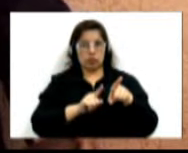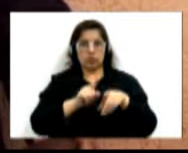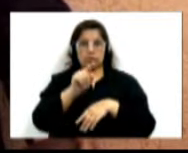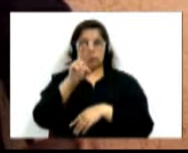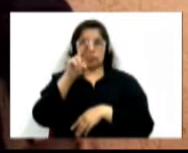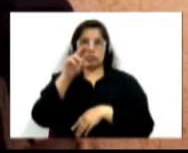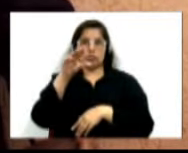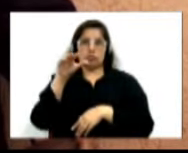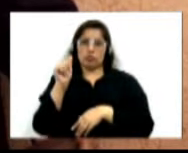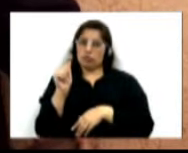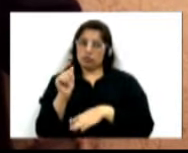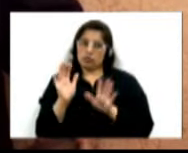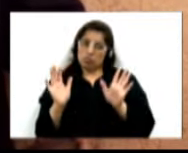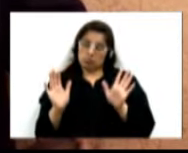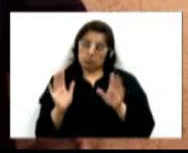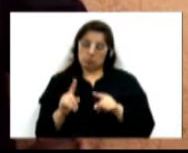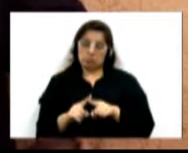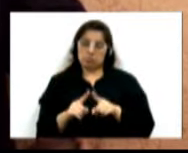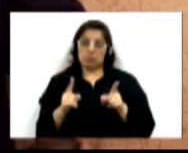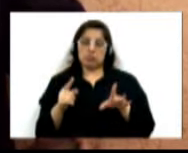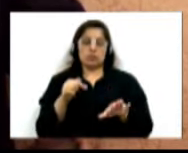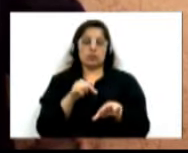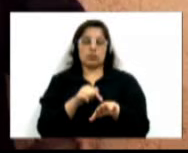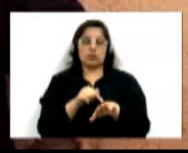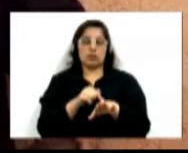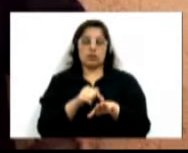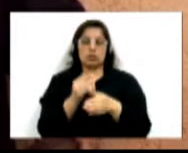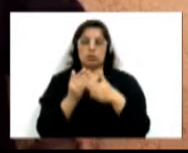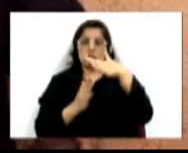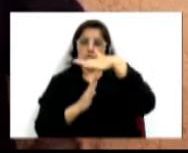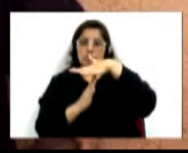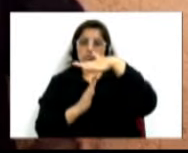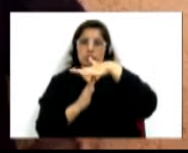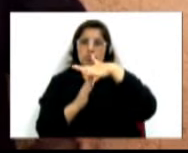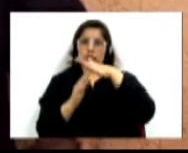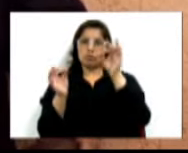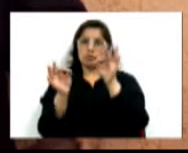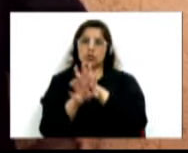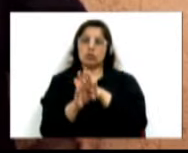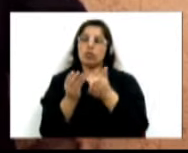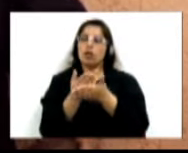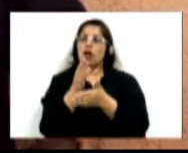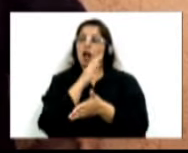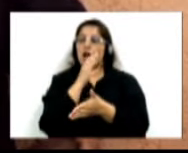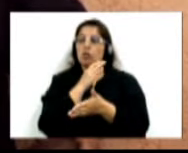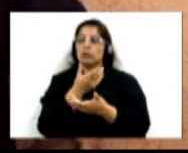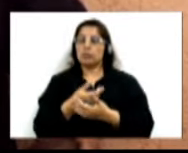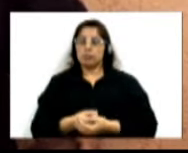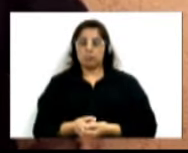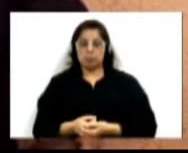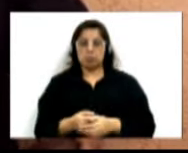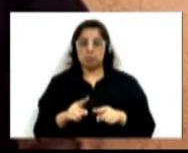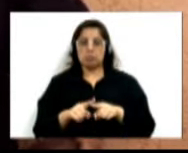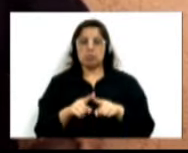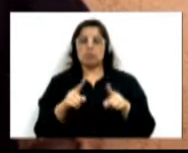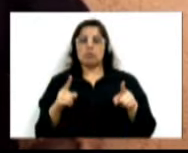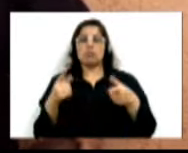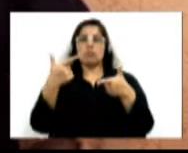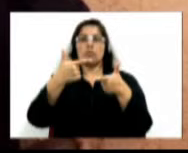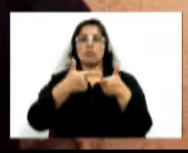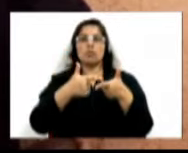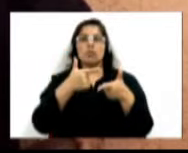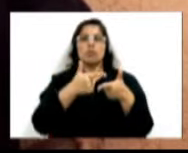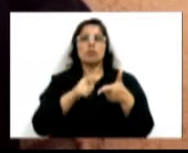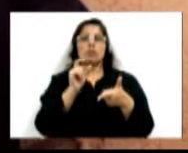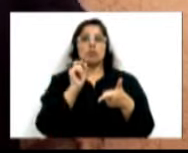Mas... Conclua, por favor. Mas a questão é